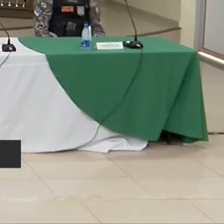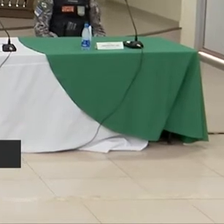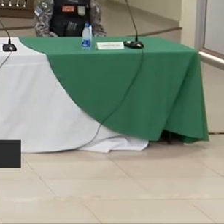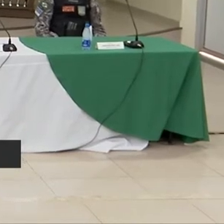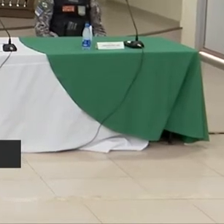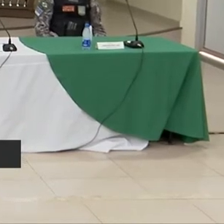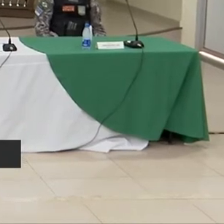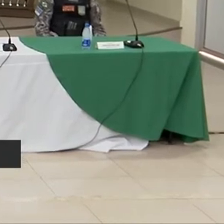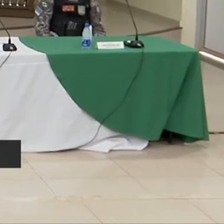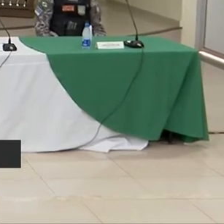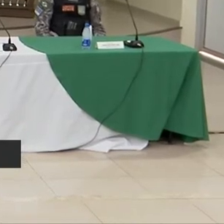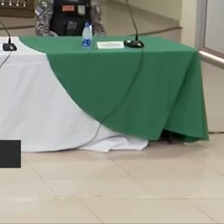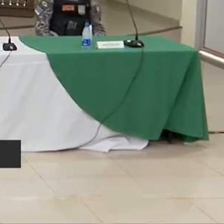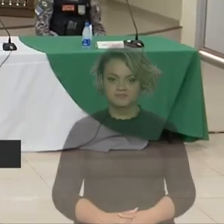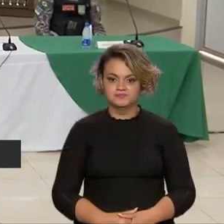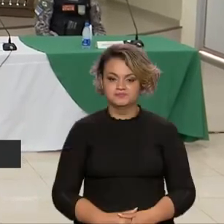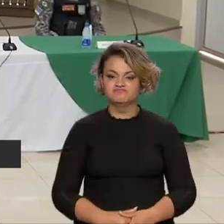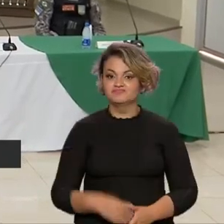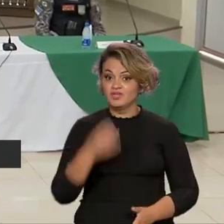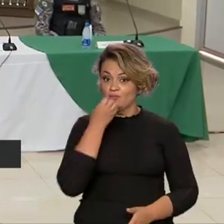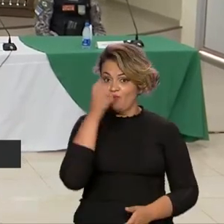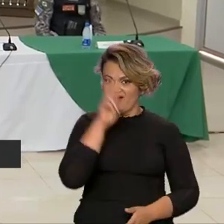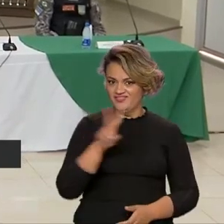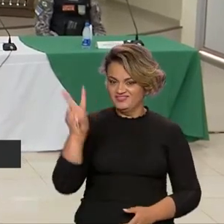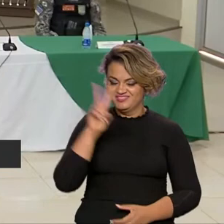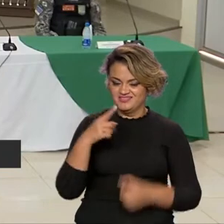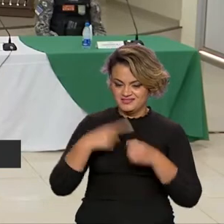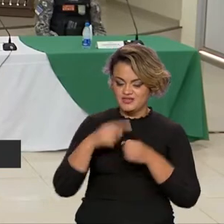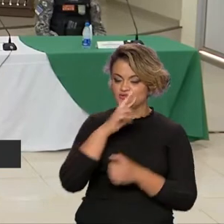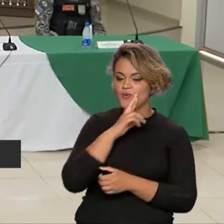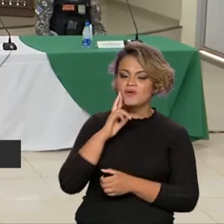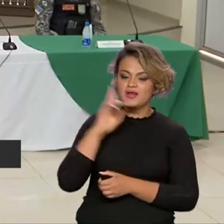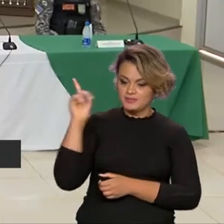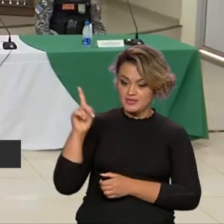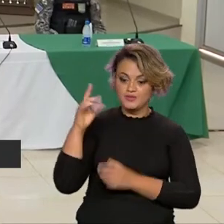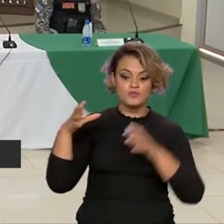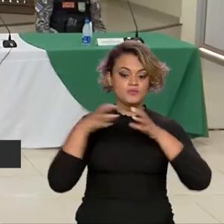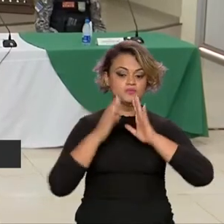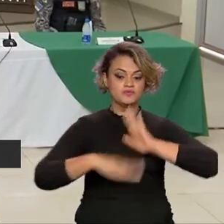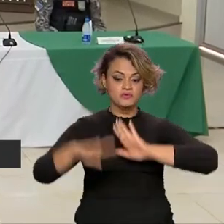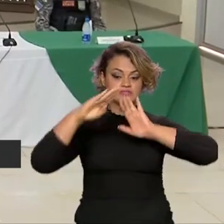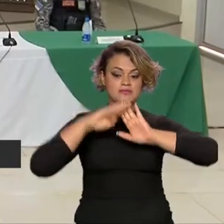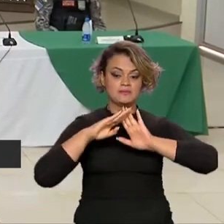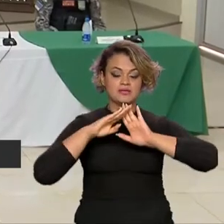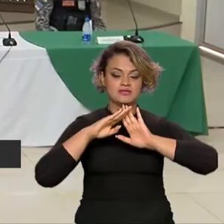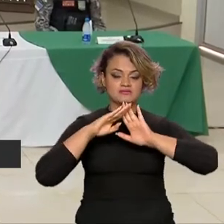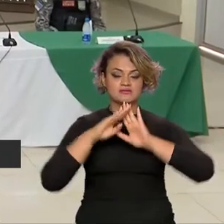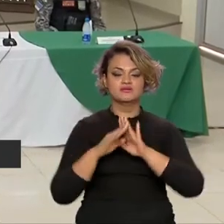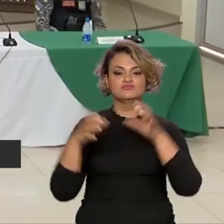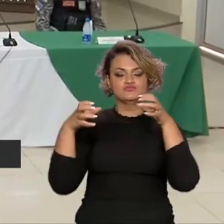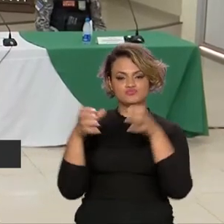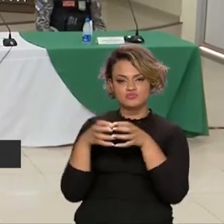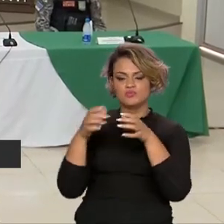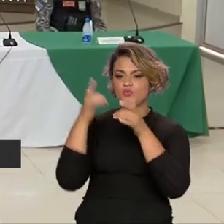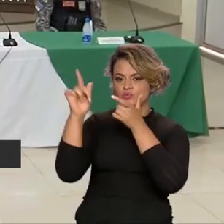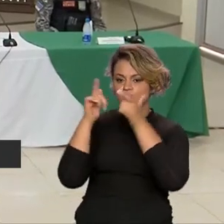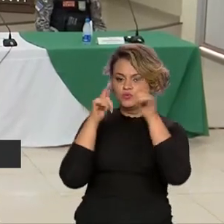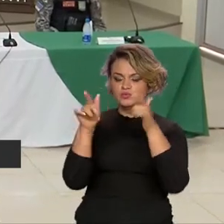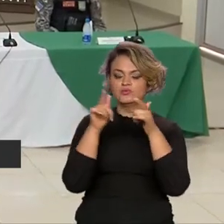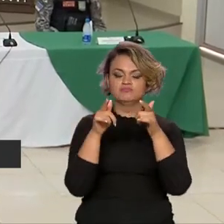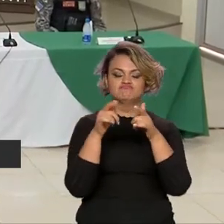Estamos com imagens ao vivo de Boa Vista, em Roraima. As Forças Armadas e as agências